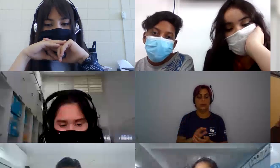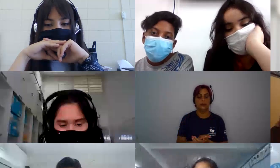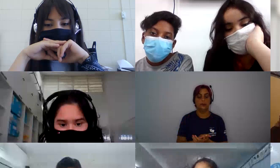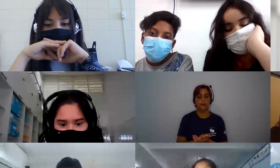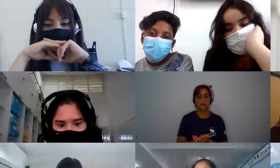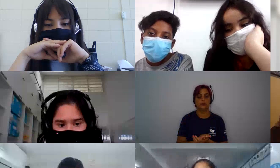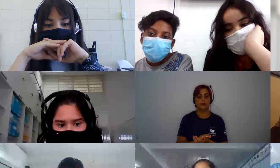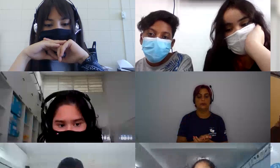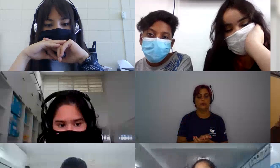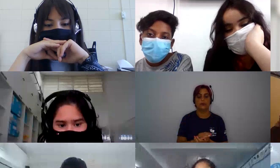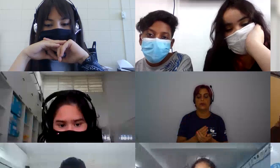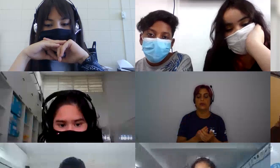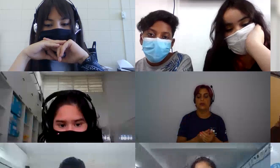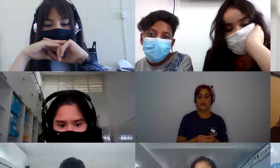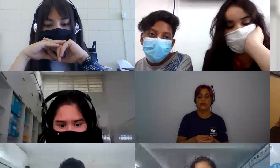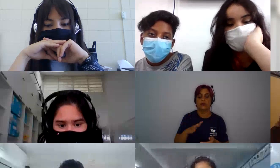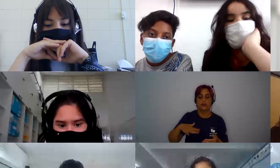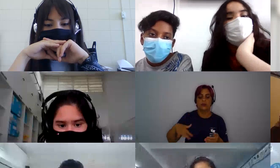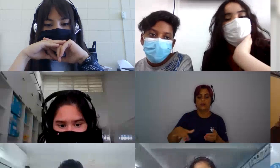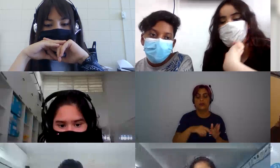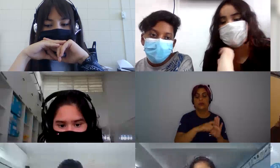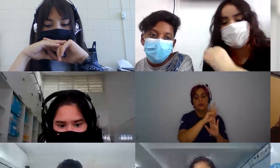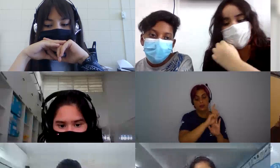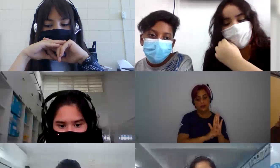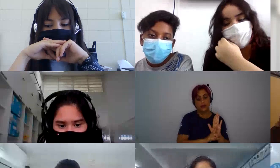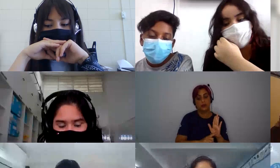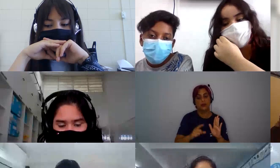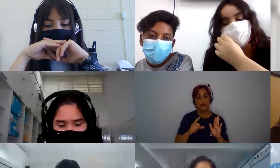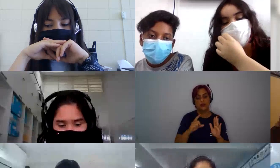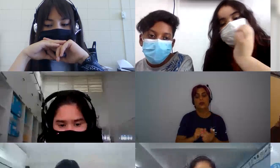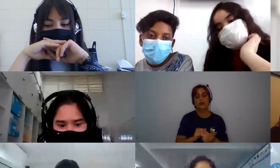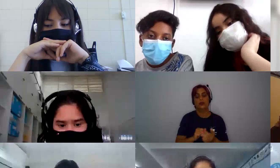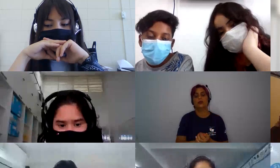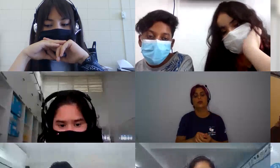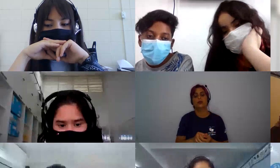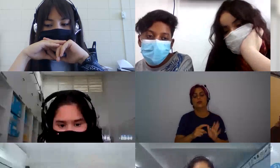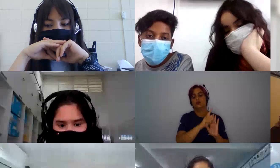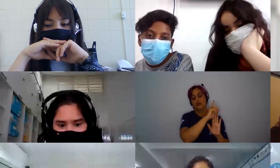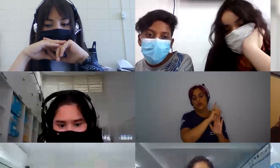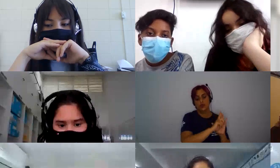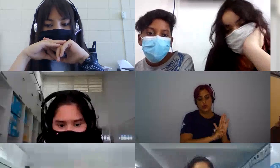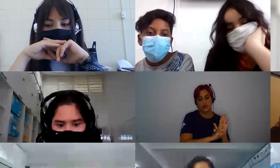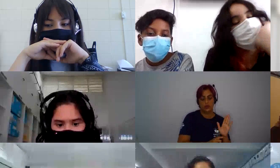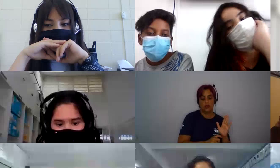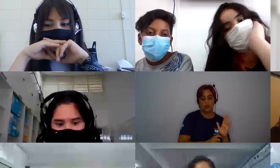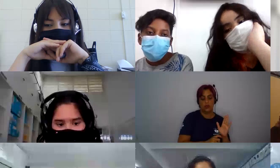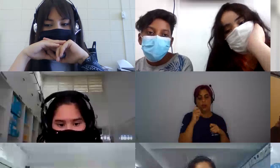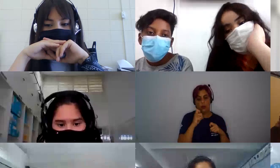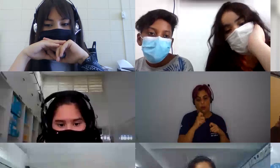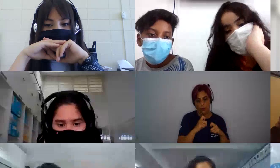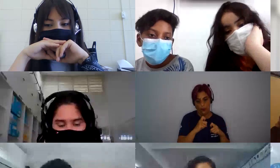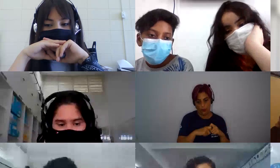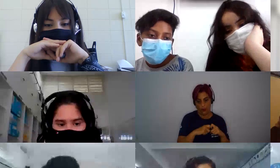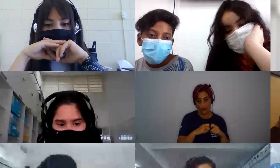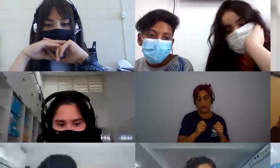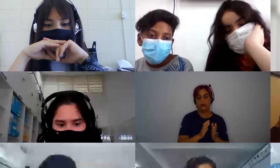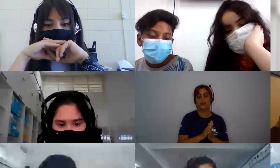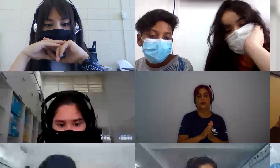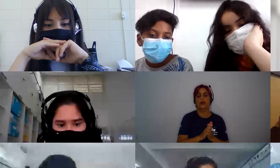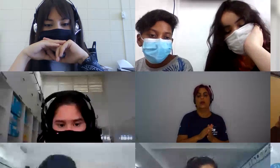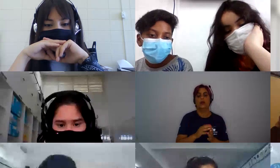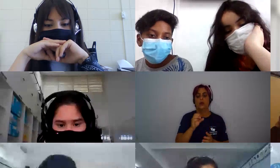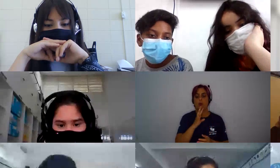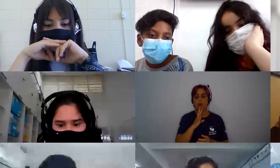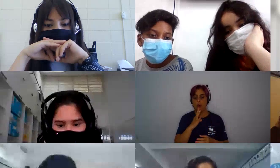pouco dessas todas essas coisas que eu falei para vocês. É direito sexual e reprodutivo, você conhecer as mudanças do